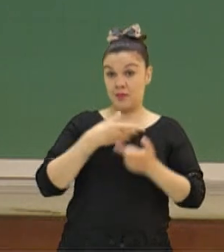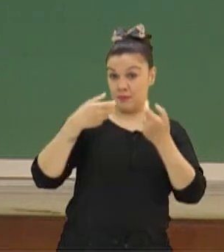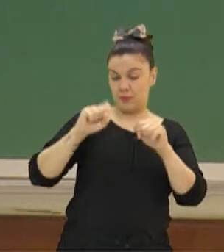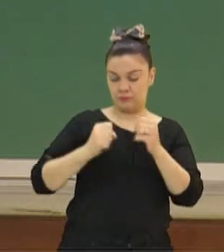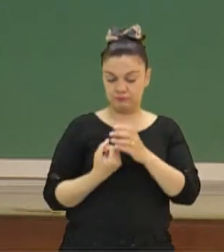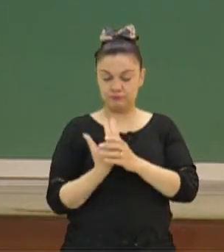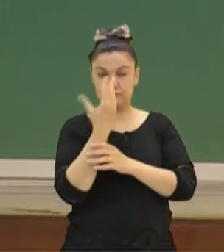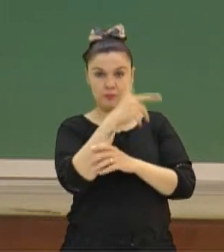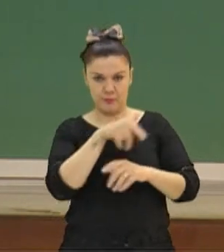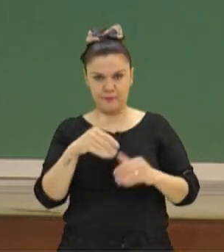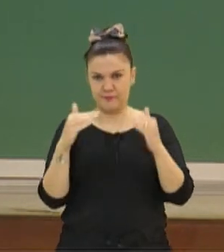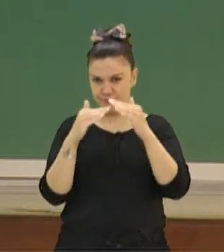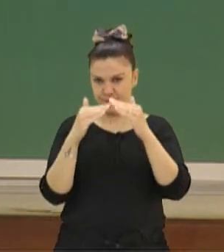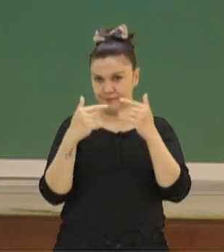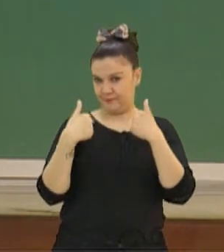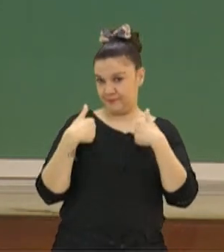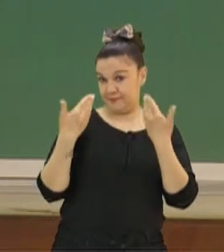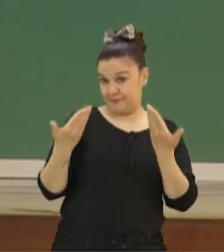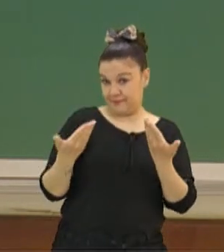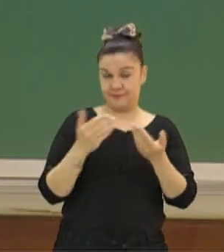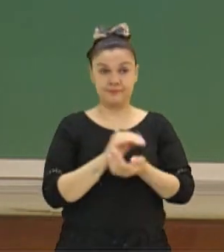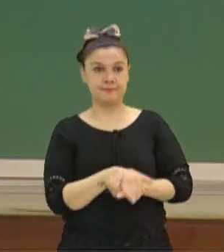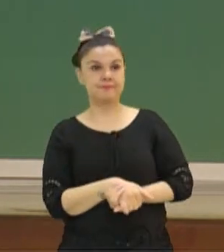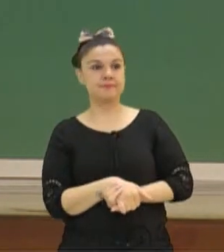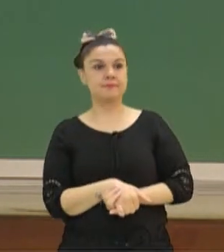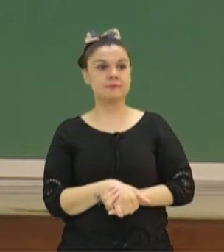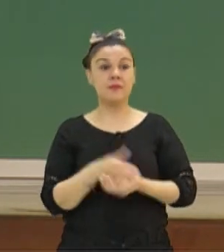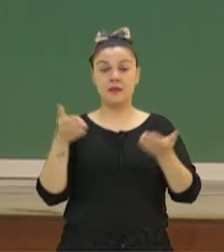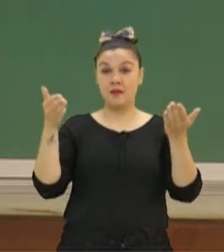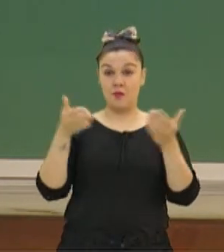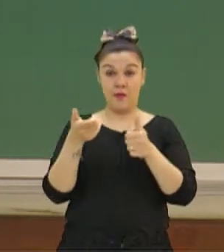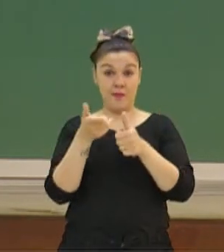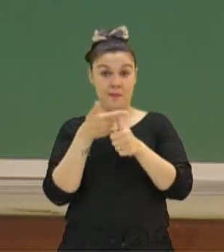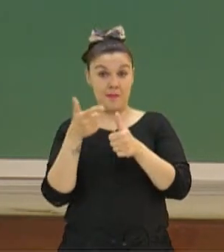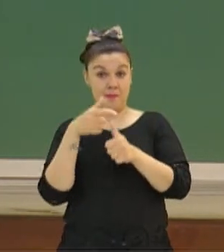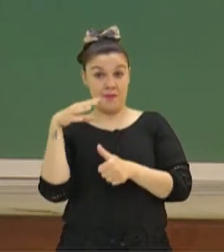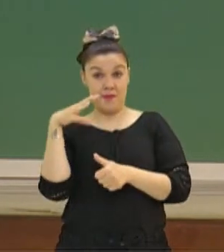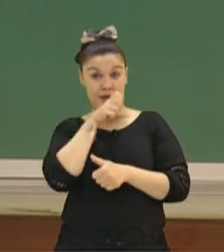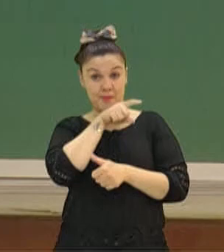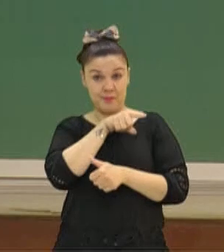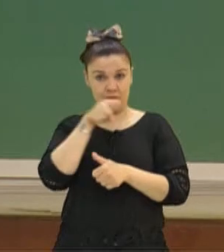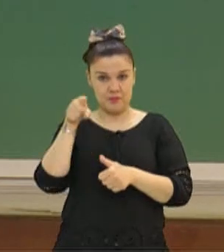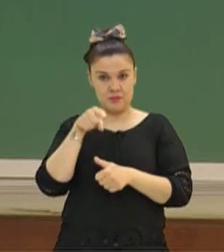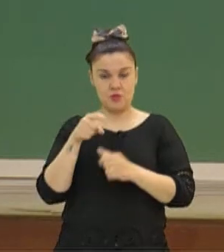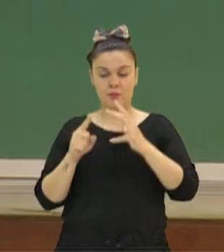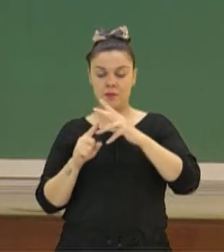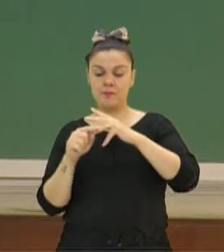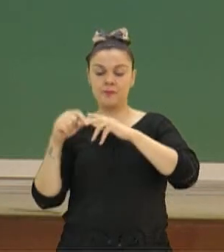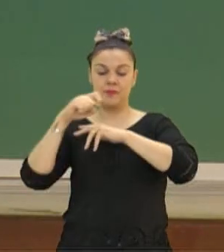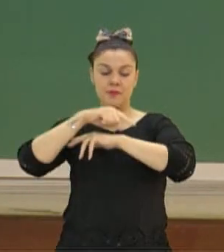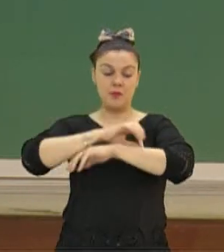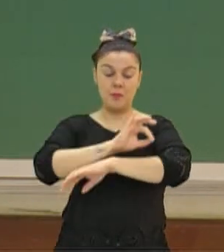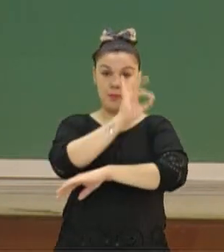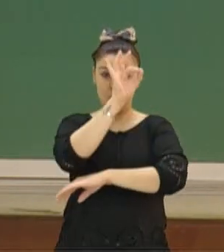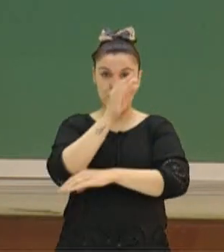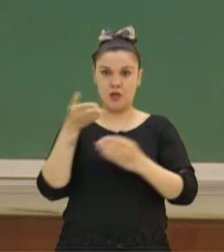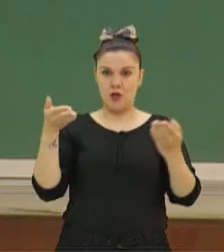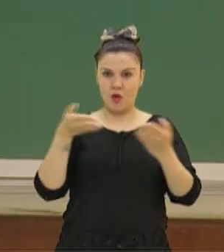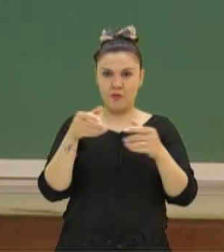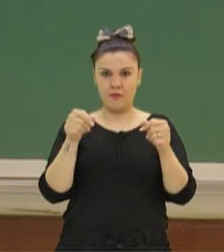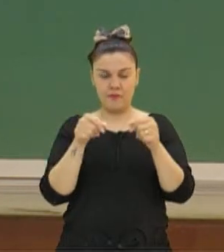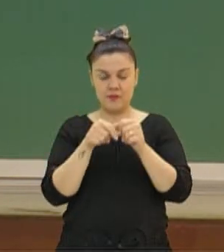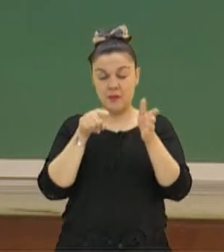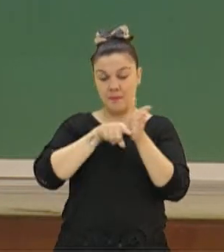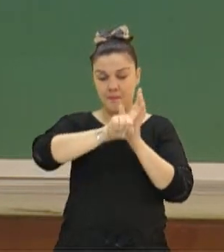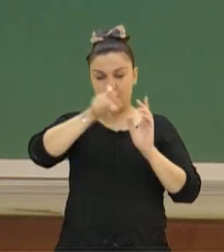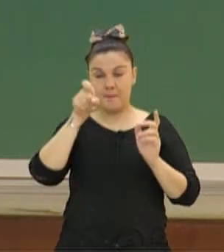algum lugar. Você concorda comigo? Pois é. Antes da gente continuar falando de biogênese, vamos fazer um quiz para poder